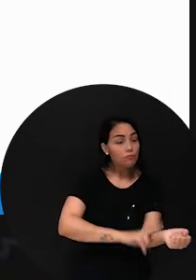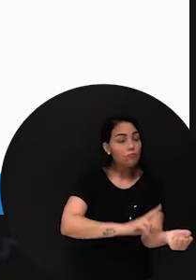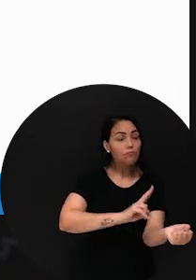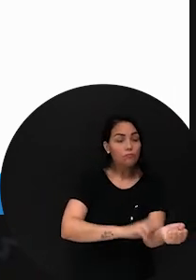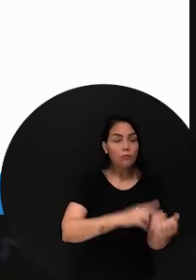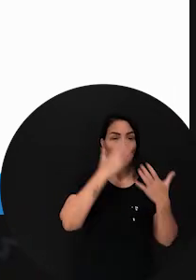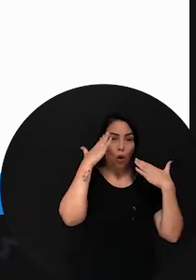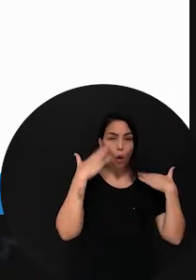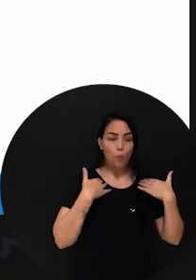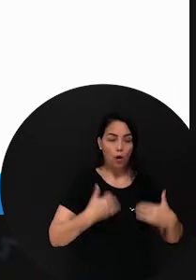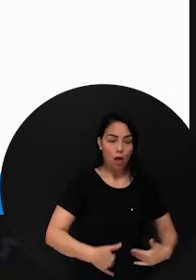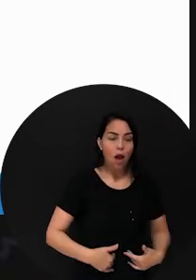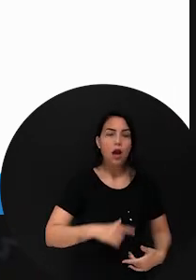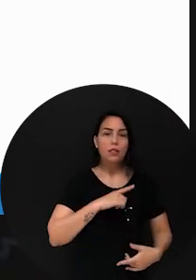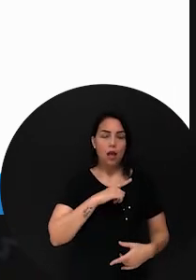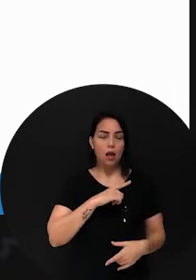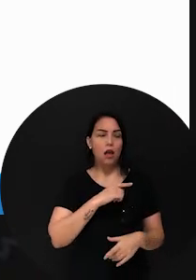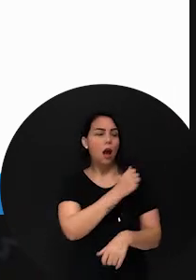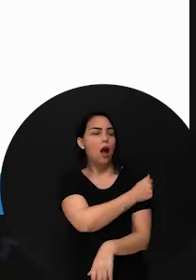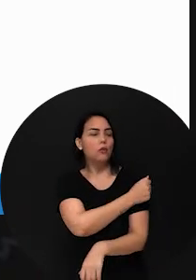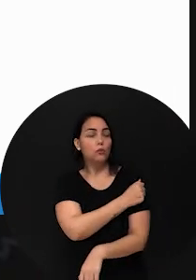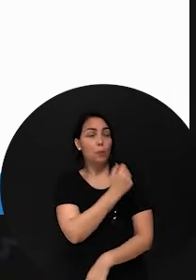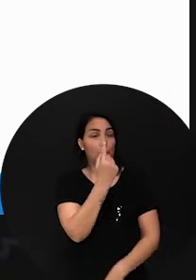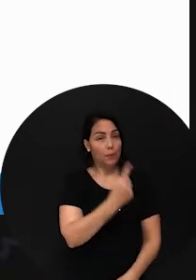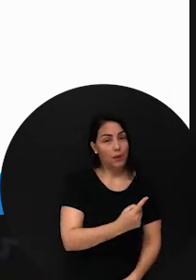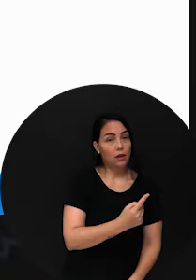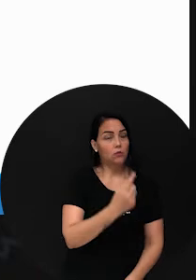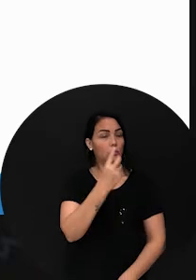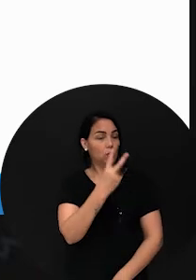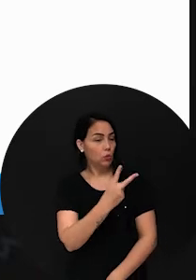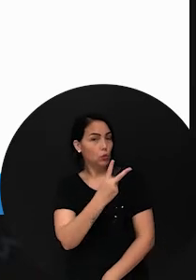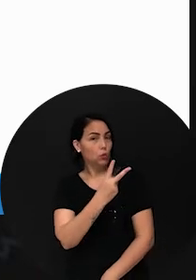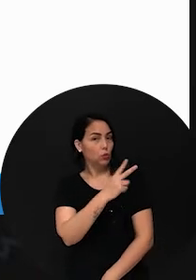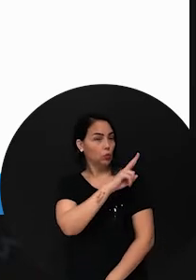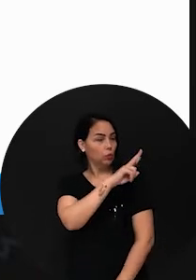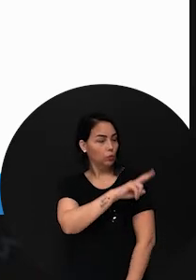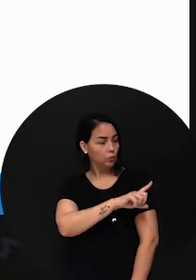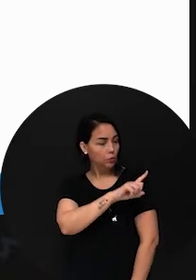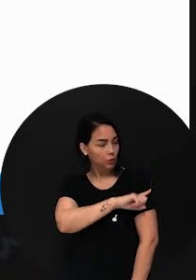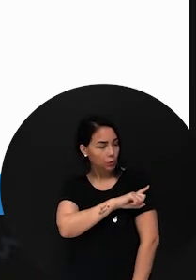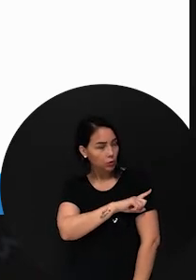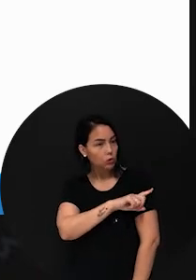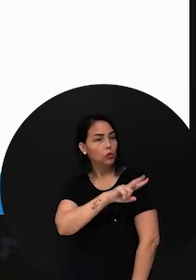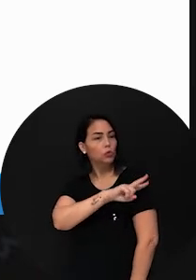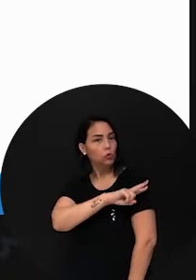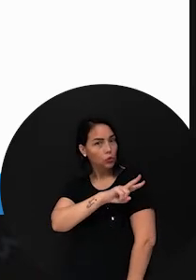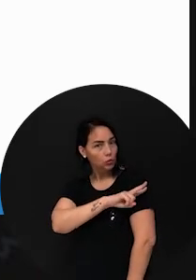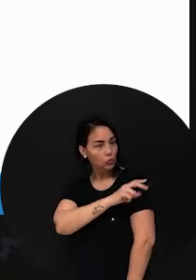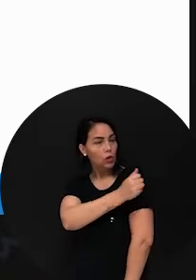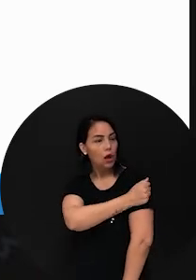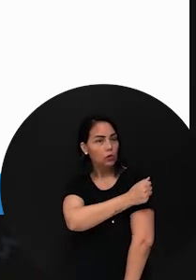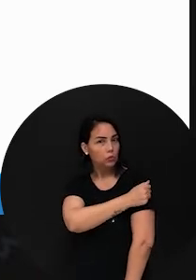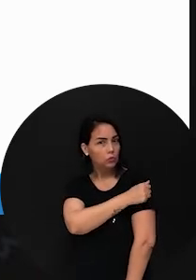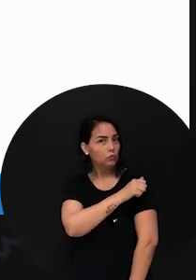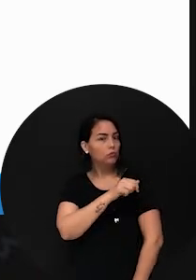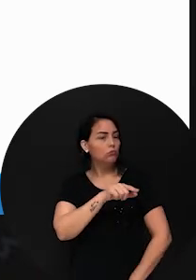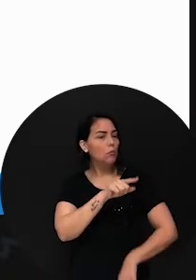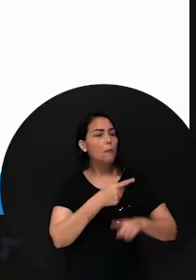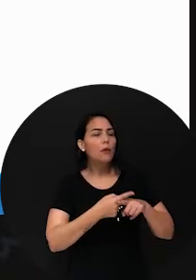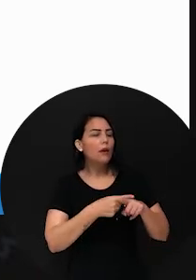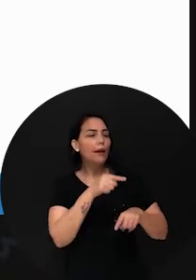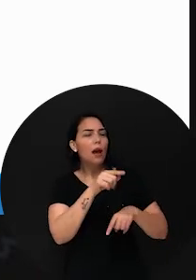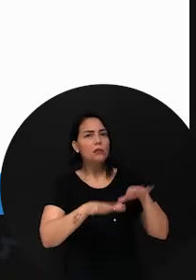de primeiro e segundo ano. Por quê? Porque ainda o aluno de primeiro ano, às vezes, não tem uma fluência já